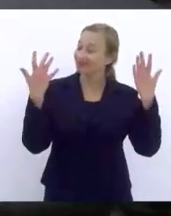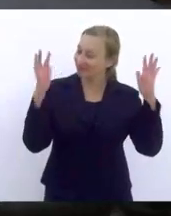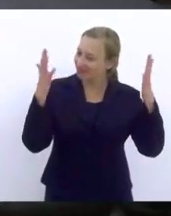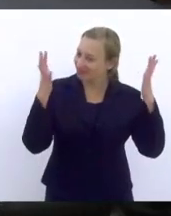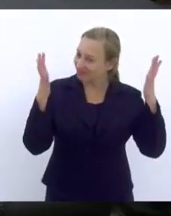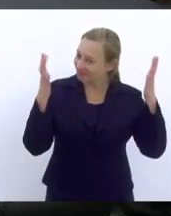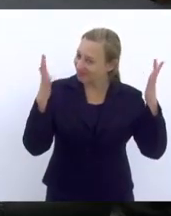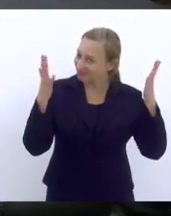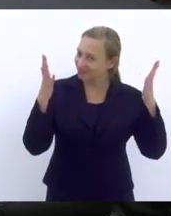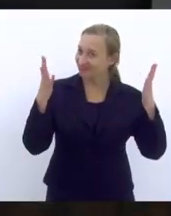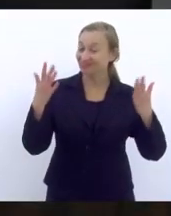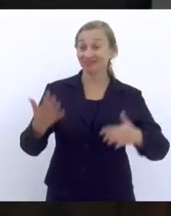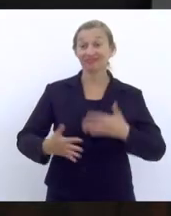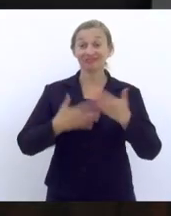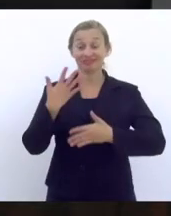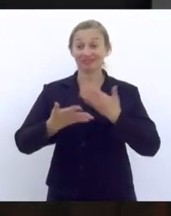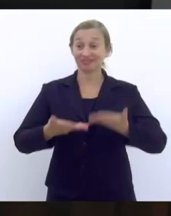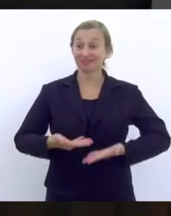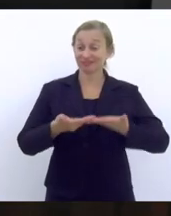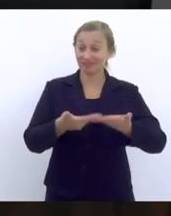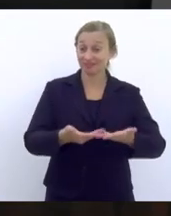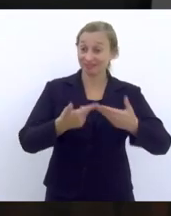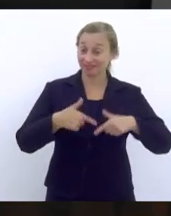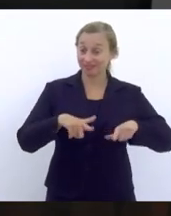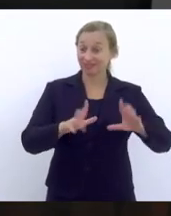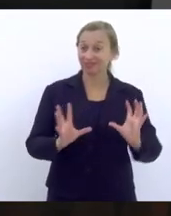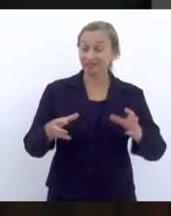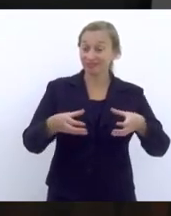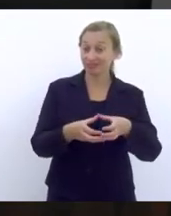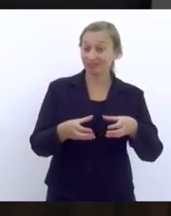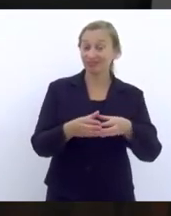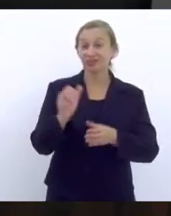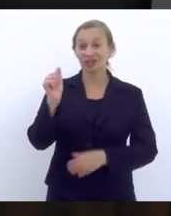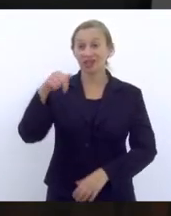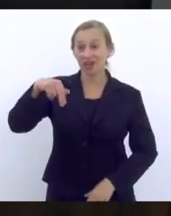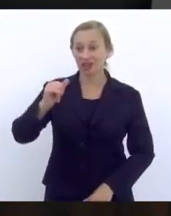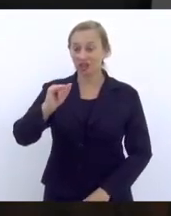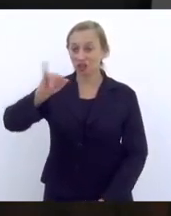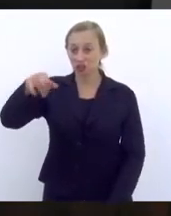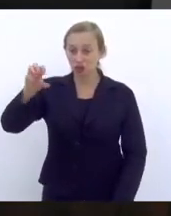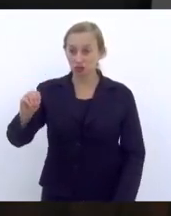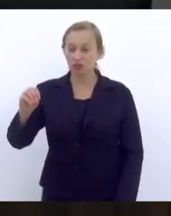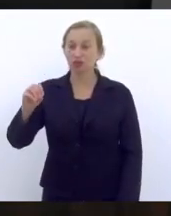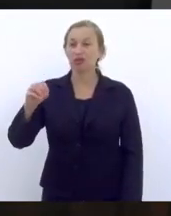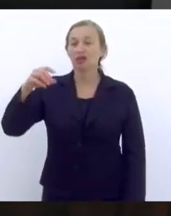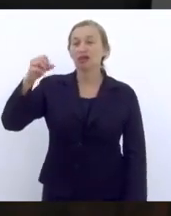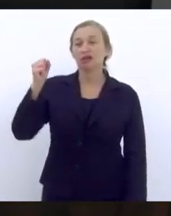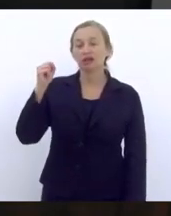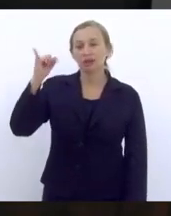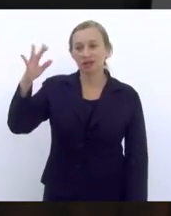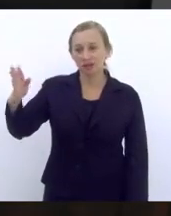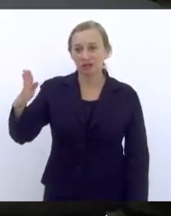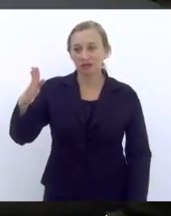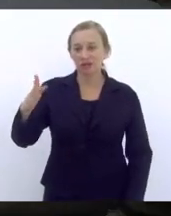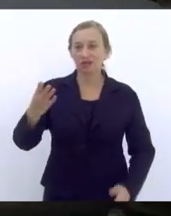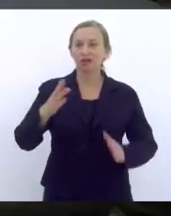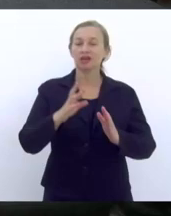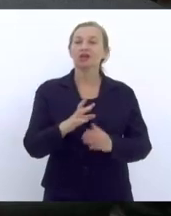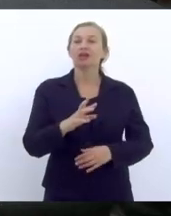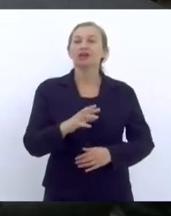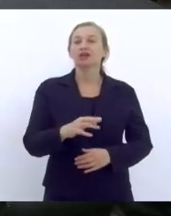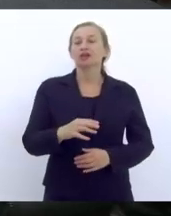Tenho a satisfação de entregar a moção ao grupo Anjo da Madrugada, aqui representado pelo senhor Elias Gonçalves de Oliveira.